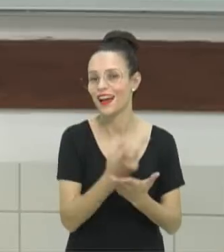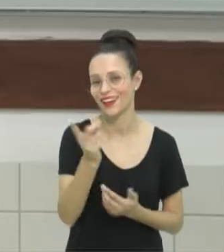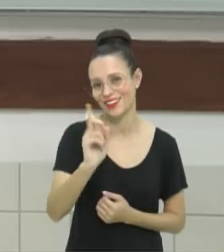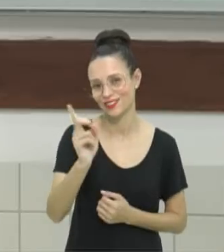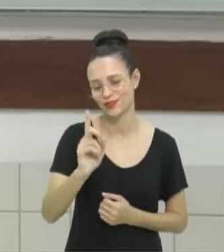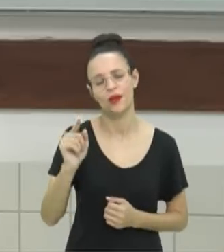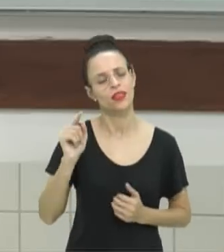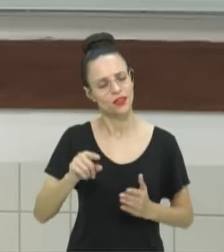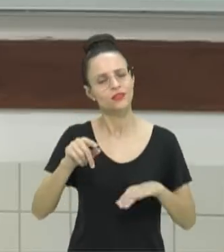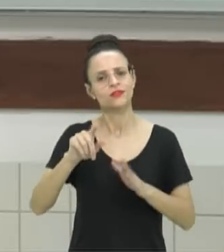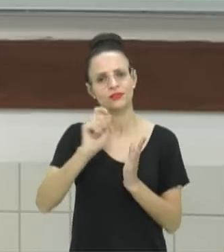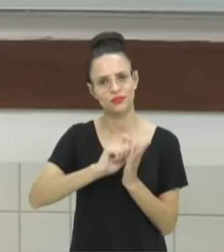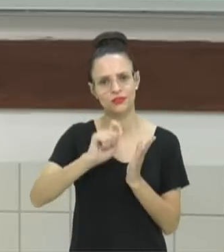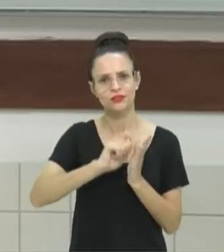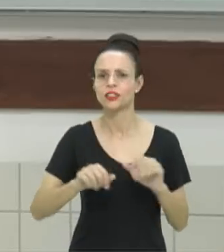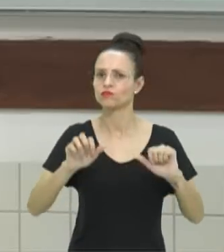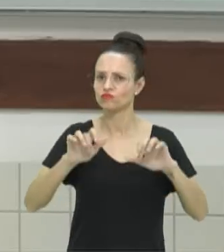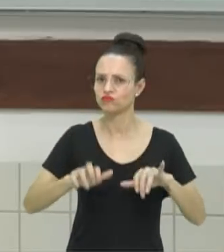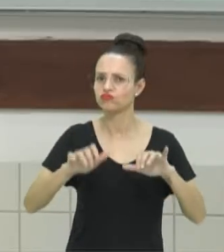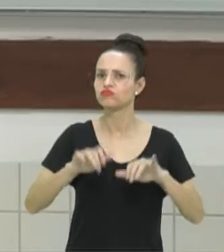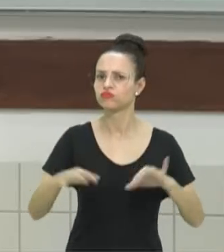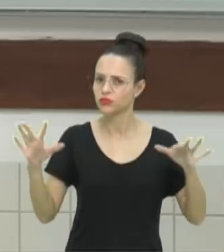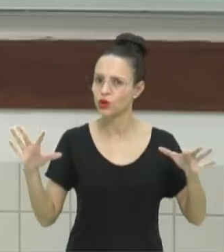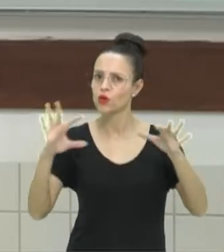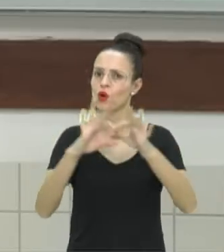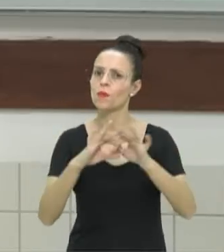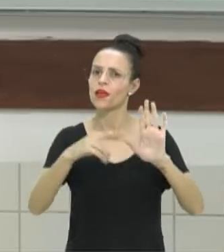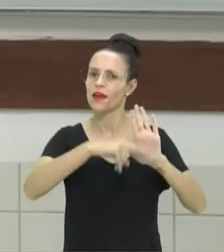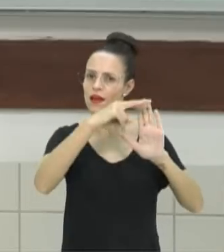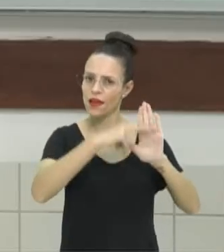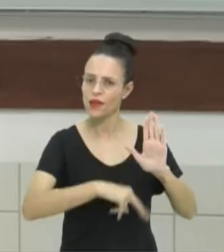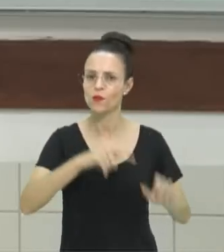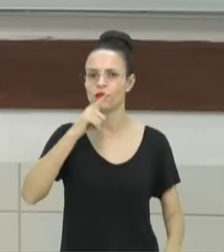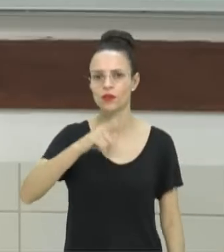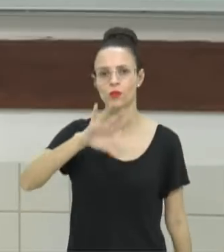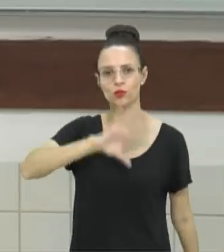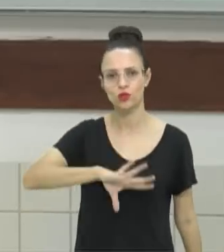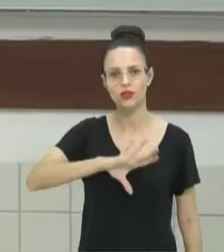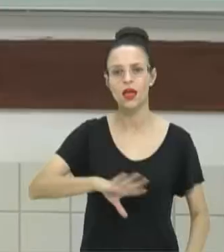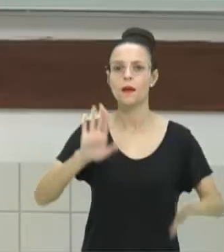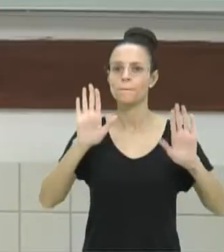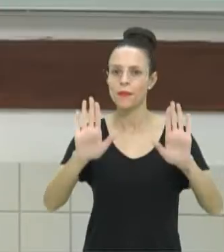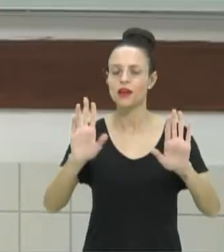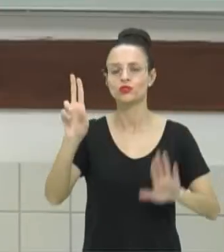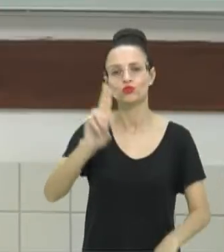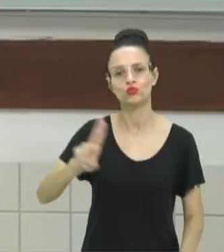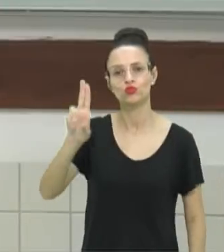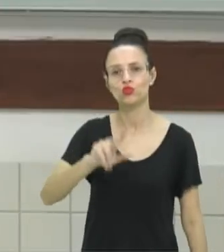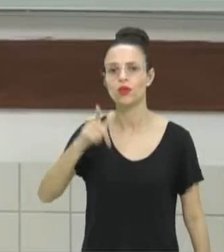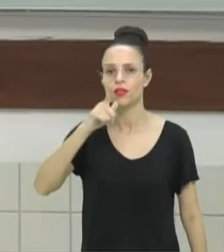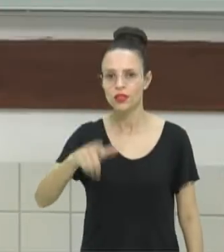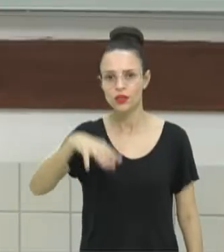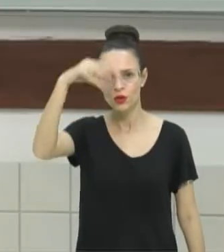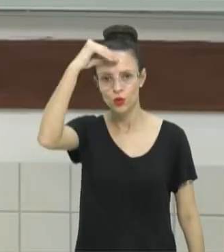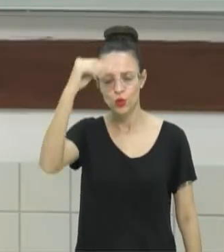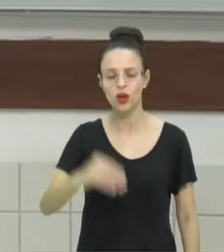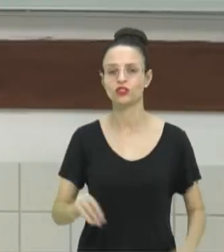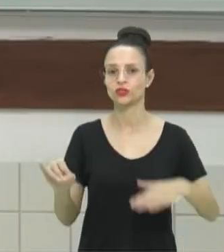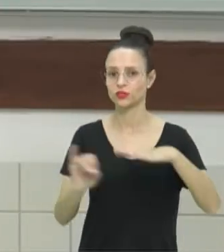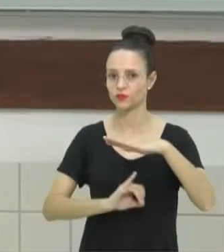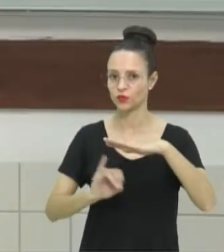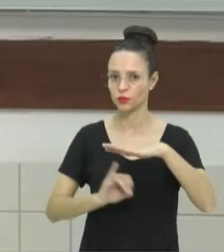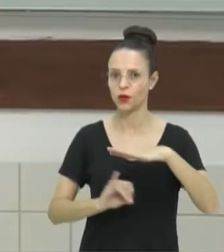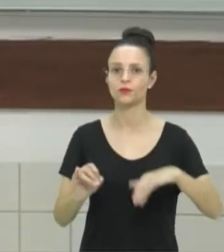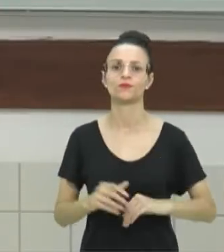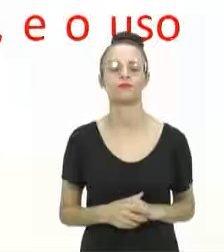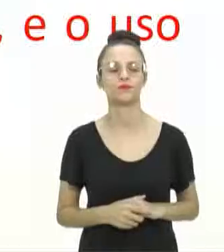Ele escreveu dentro da norma culta, mas em alguns espaços ele utilizou uma linguagem mais